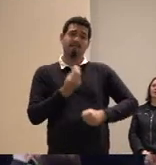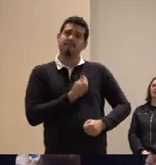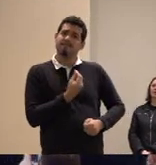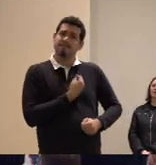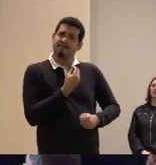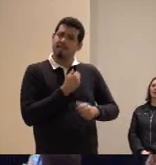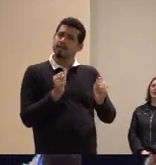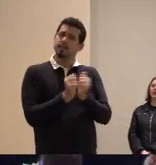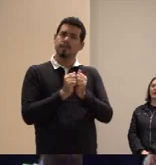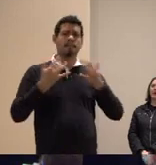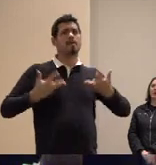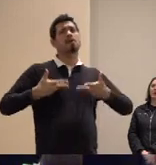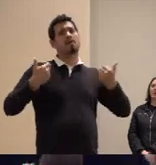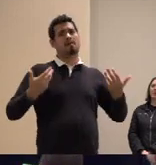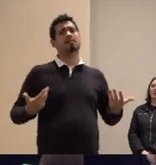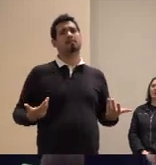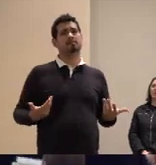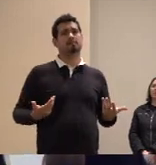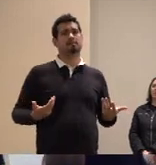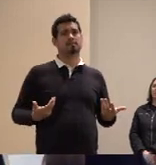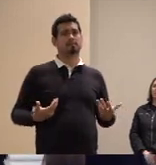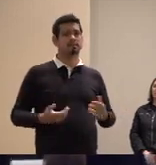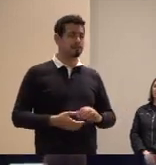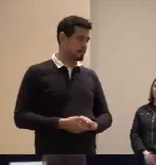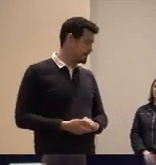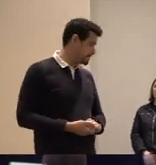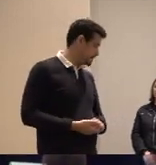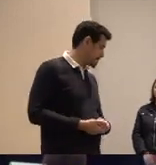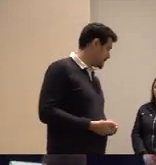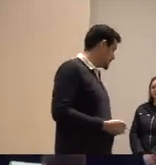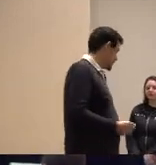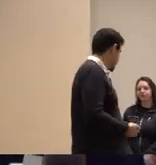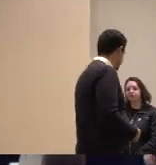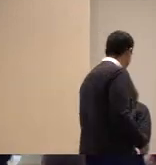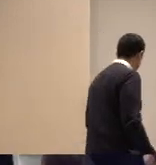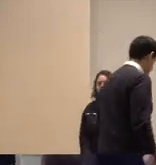em condições dignas.